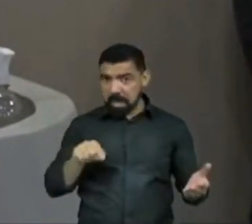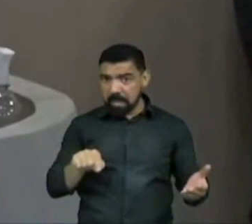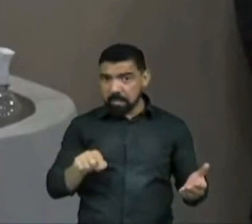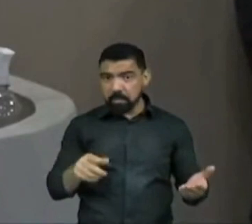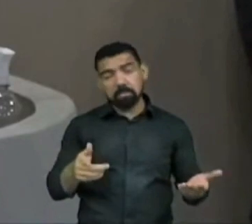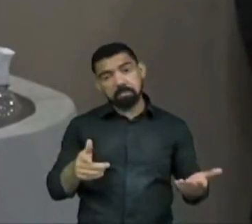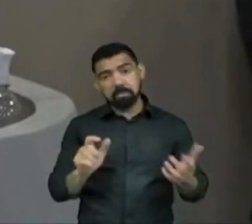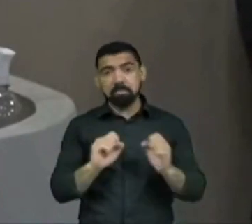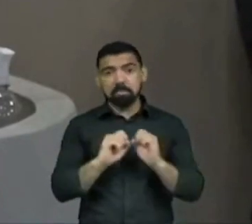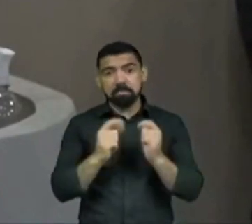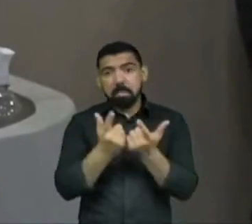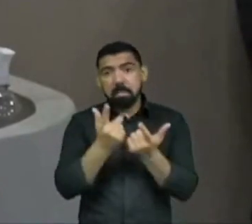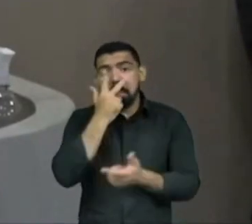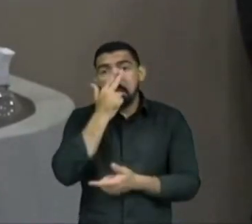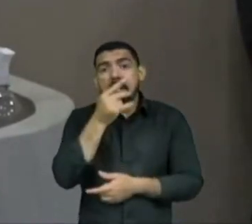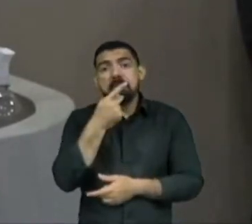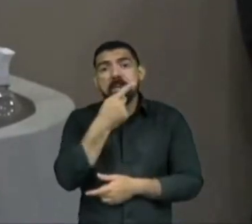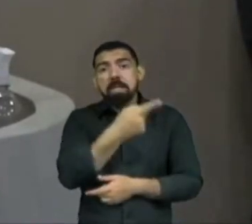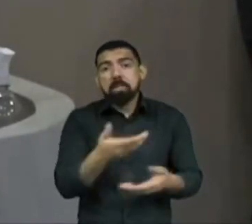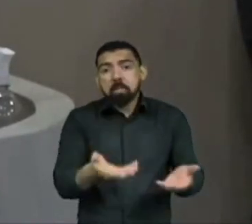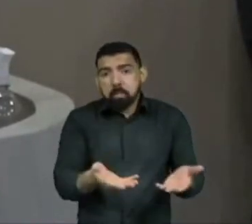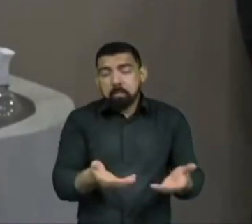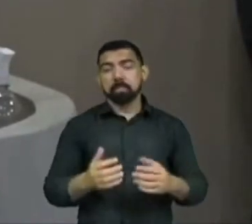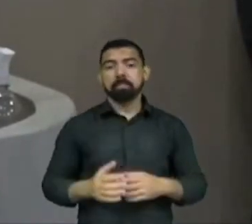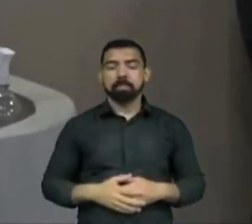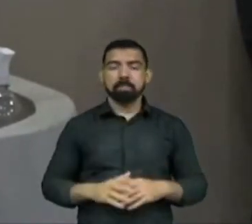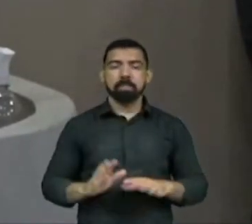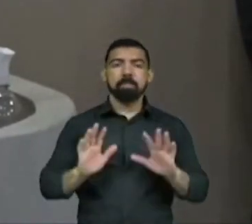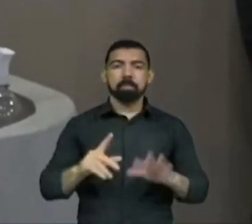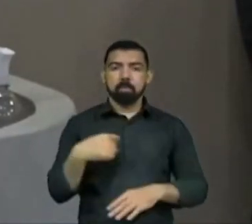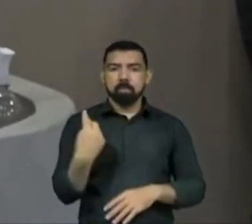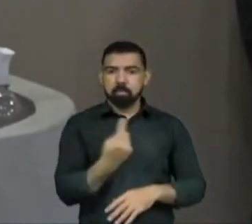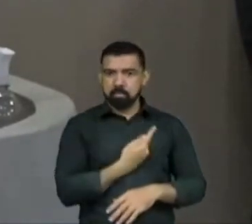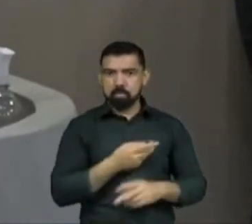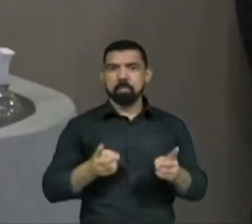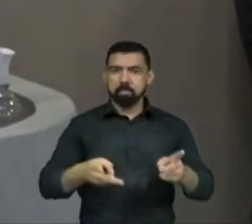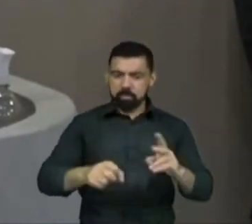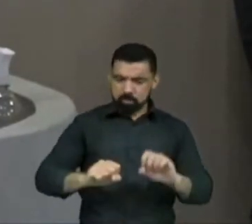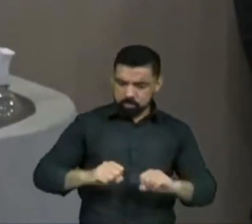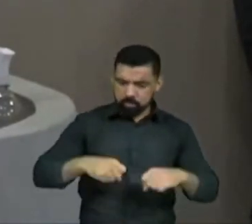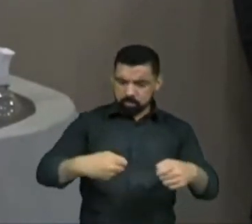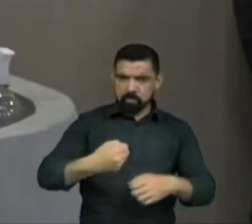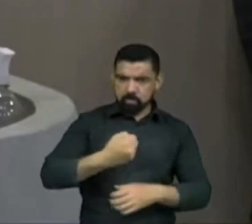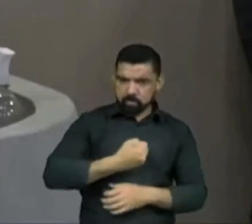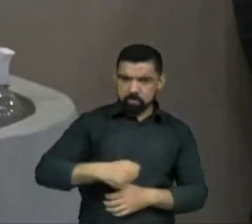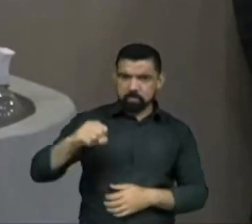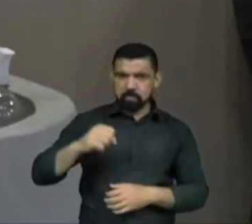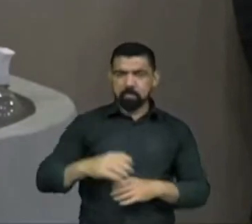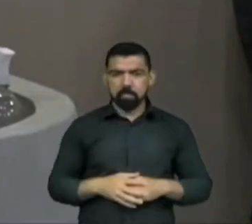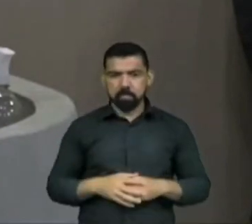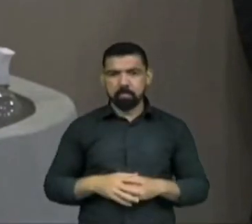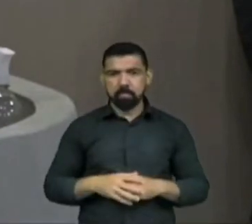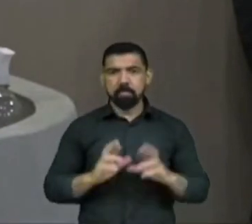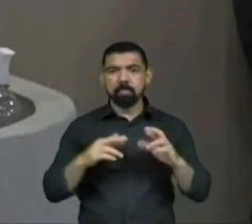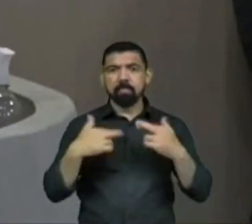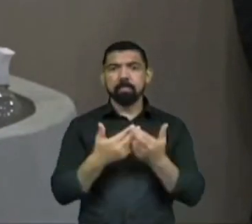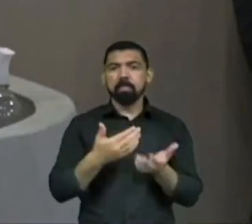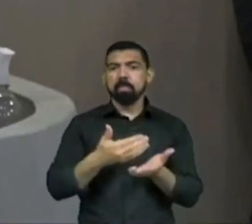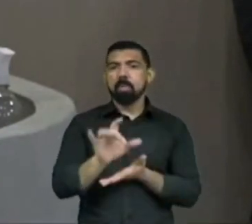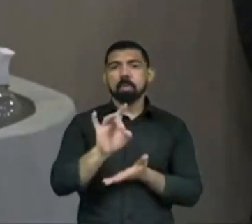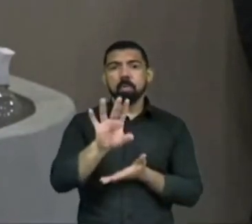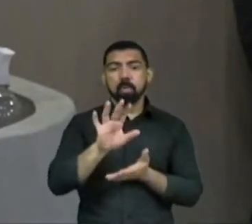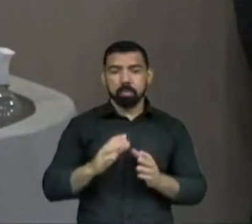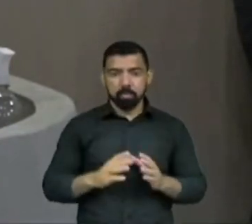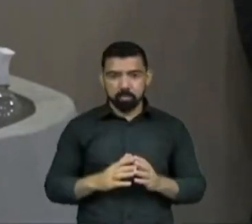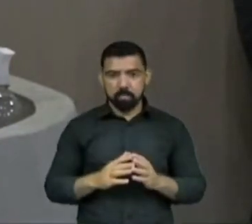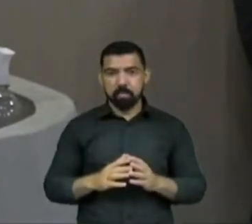dizendo. Mas nós vamos continuar na luta. A sessão está só começando. Agora